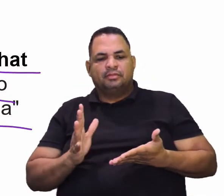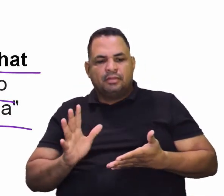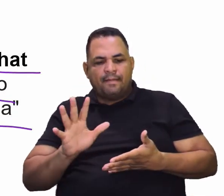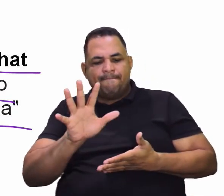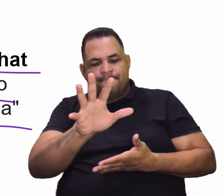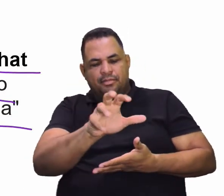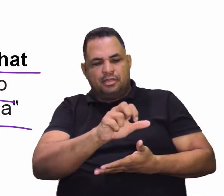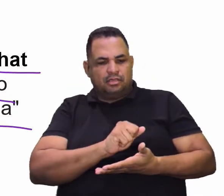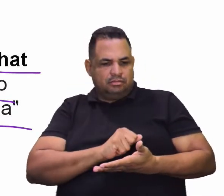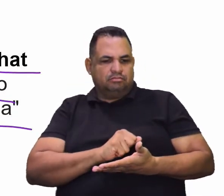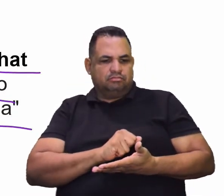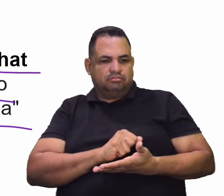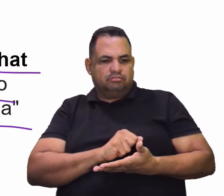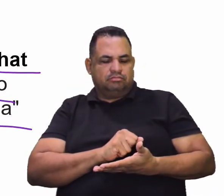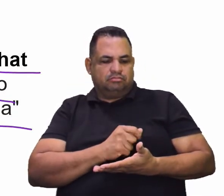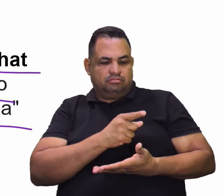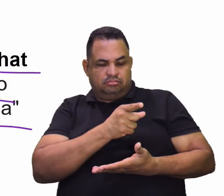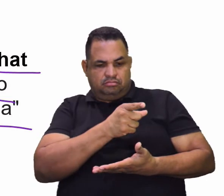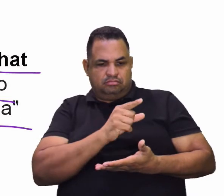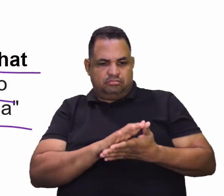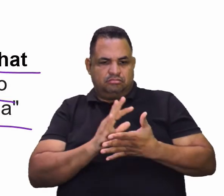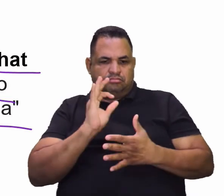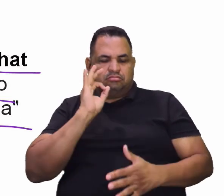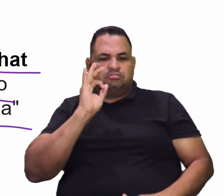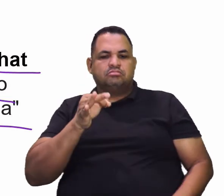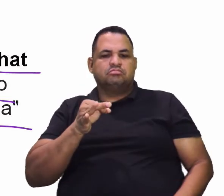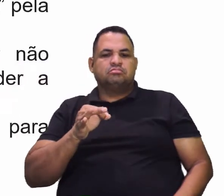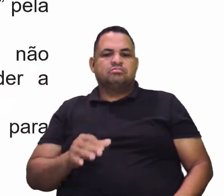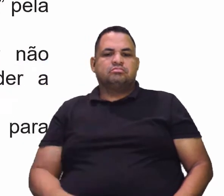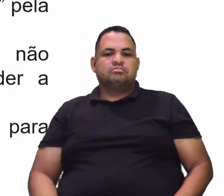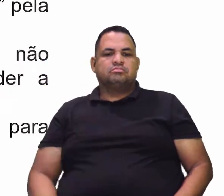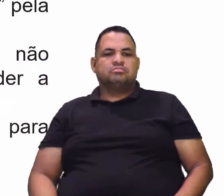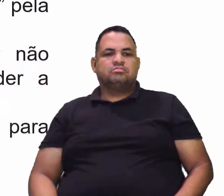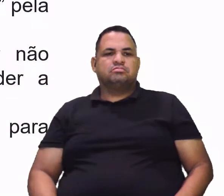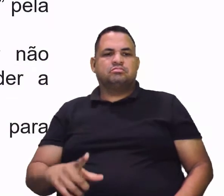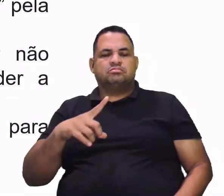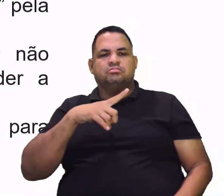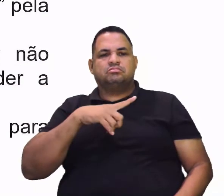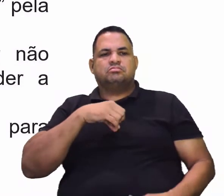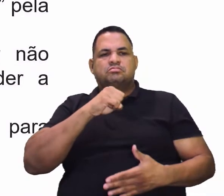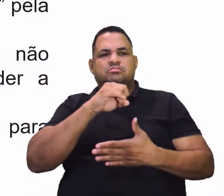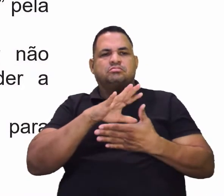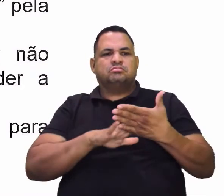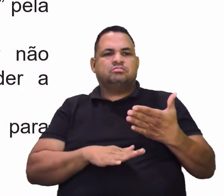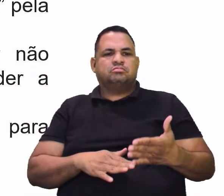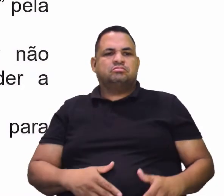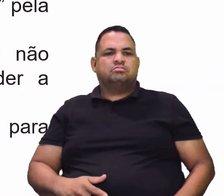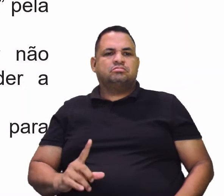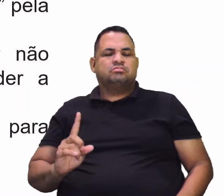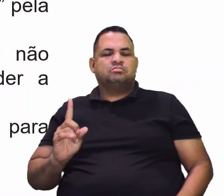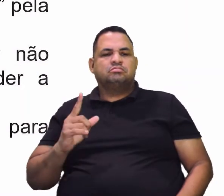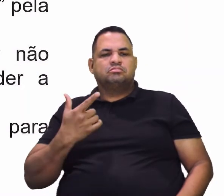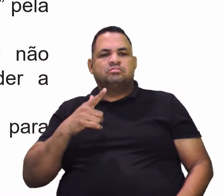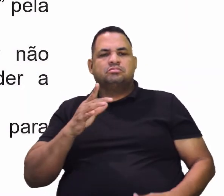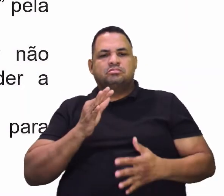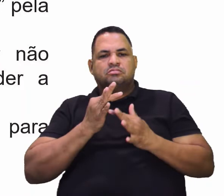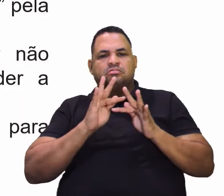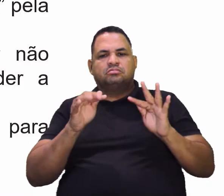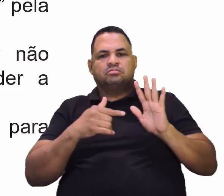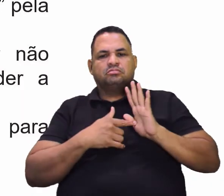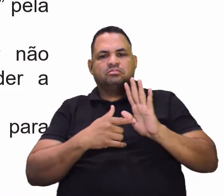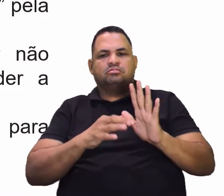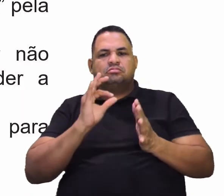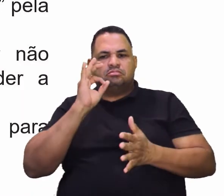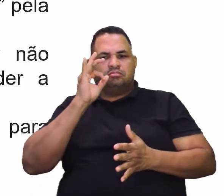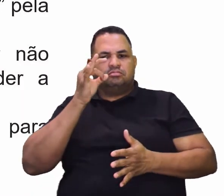certamente tomá-la dele. É correto afirmar que, temos aí as alternativas, não há frases que indiquem